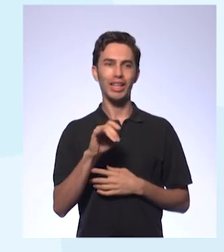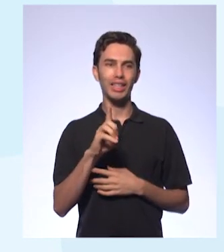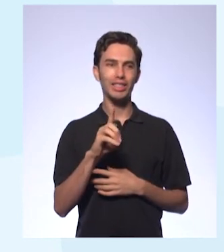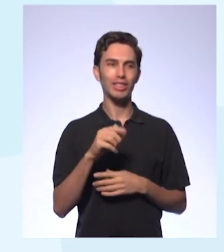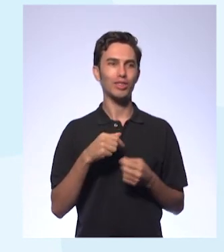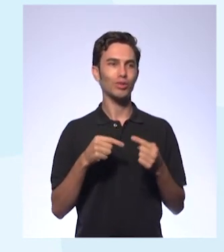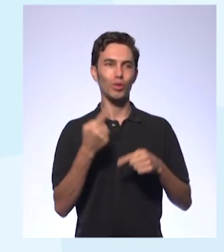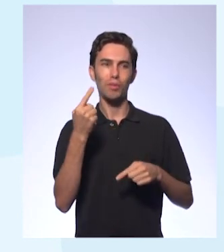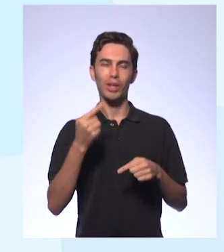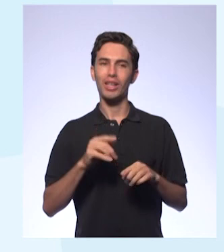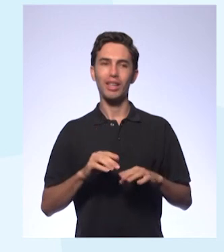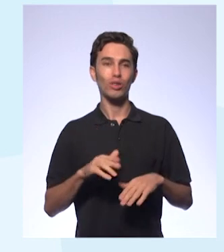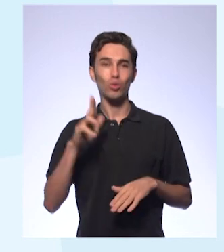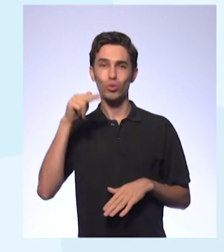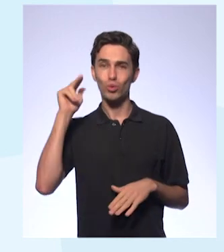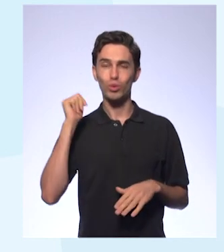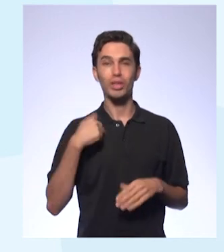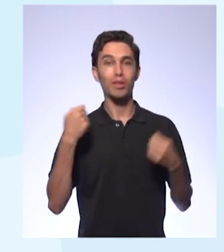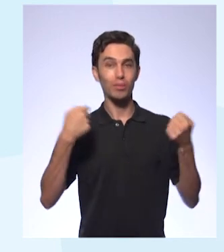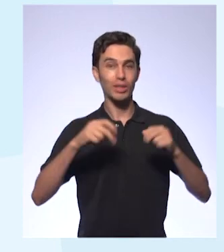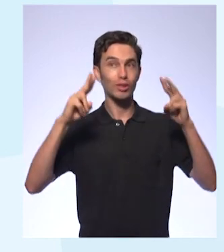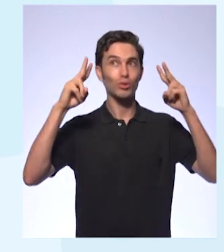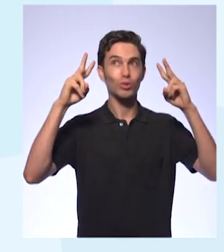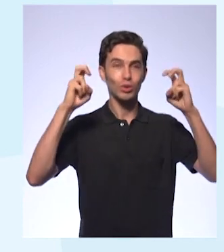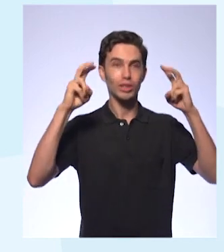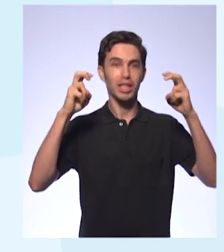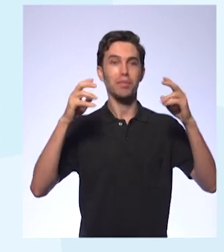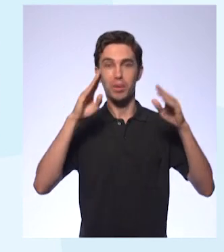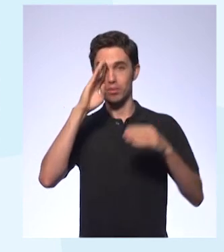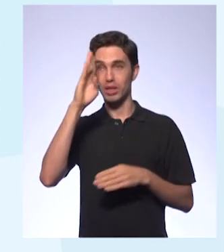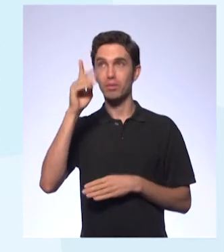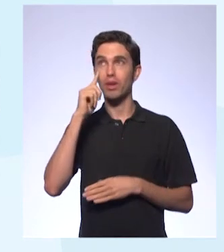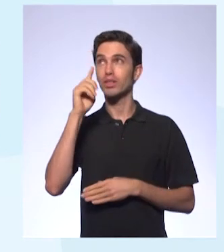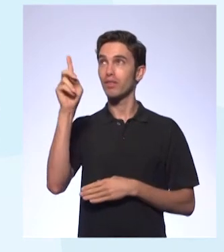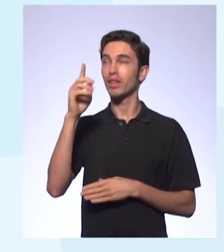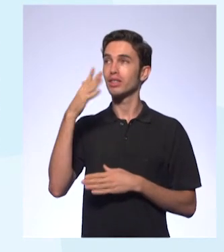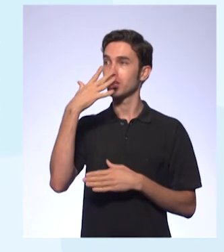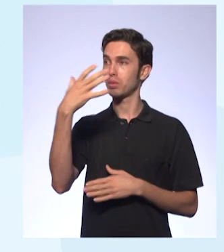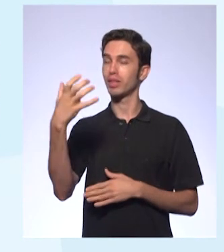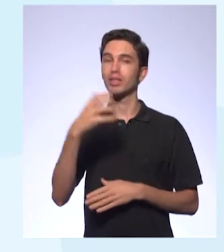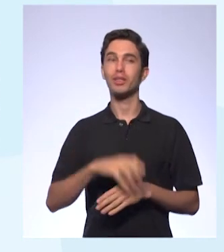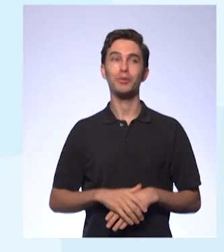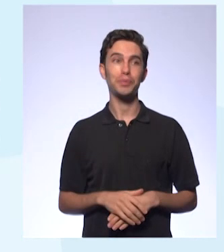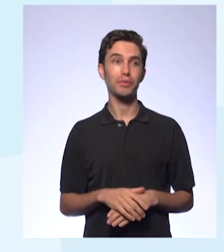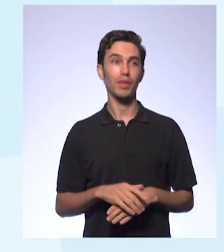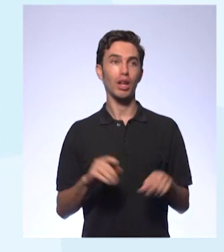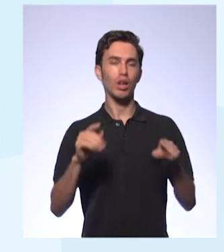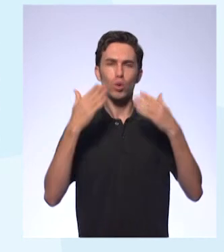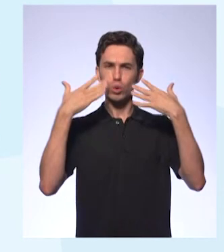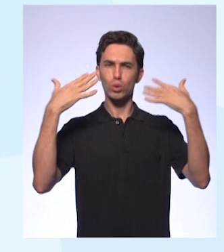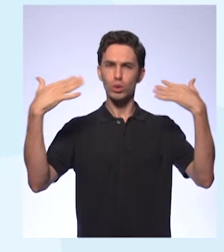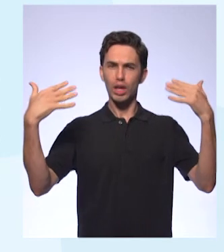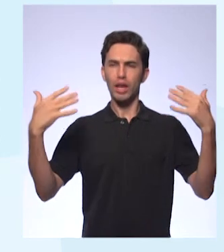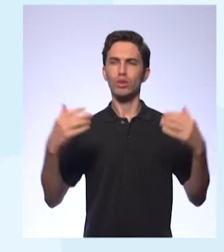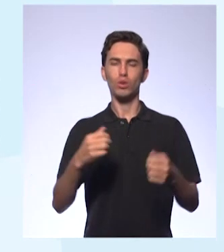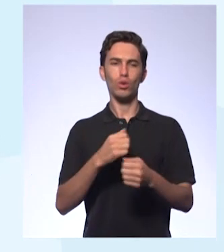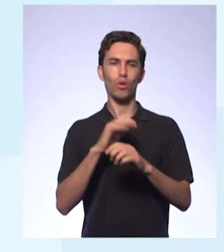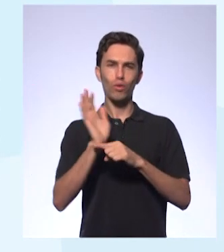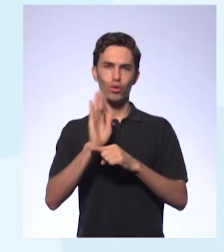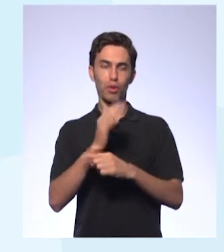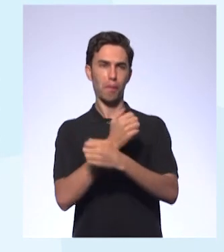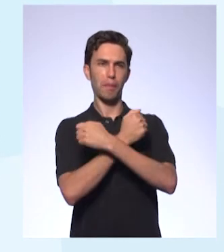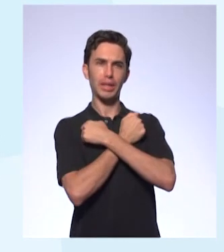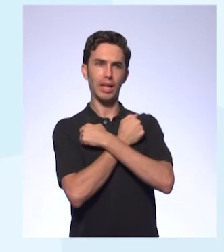Teria que ter um tema e um título que chamasse mais atenção até. O sucesso do filme Pantera Negra